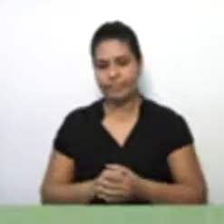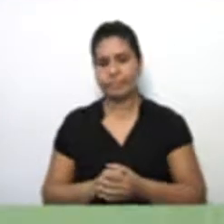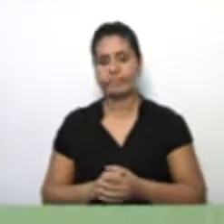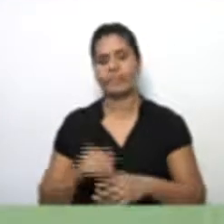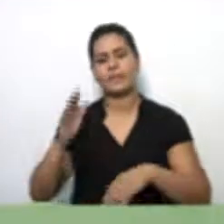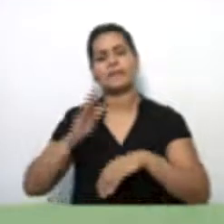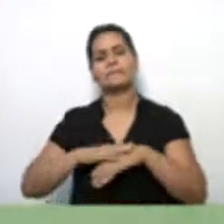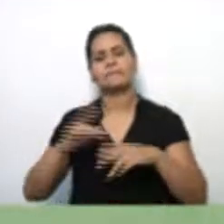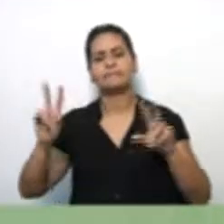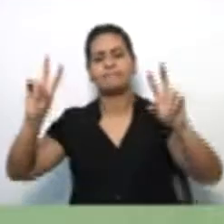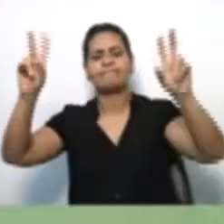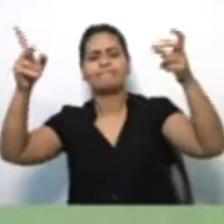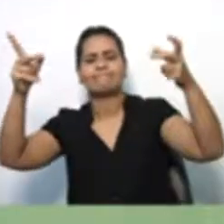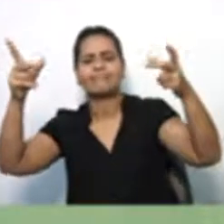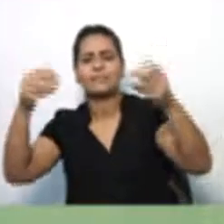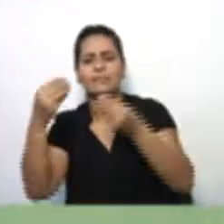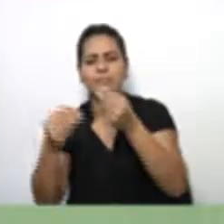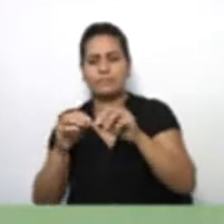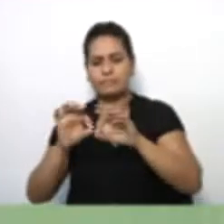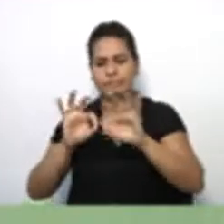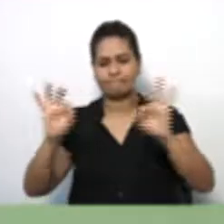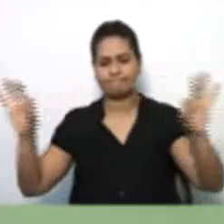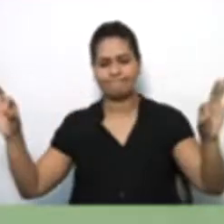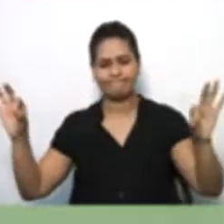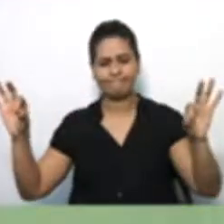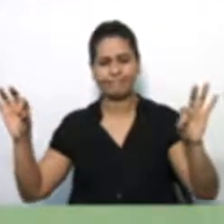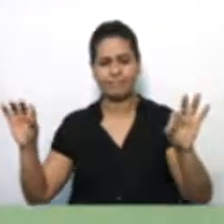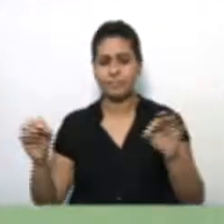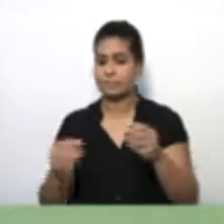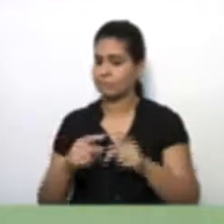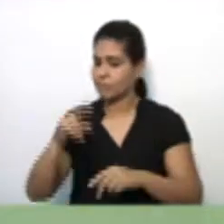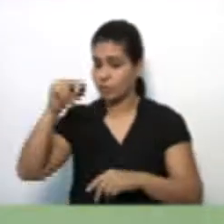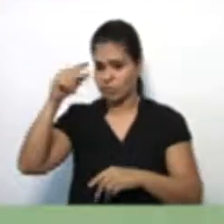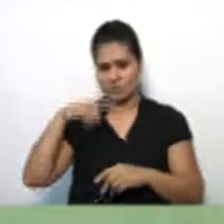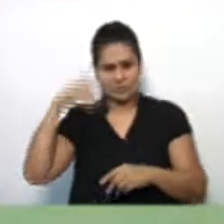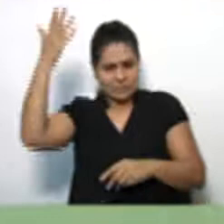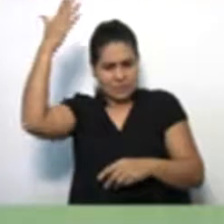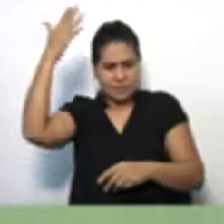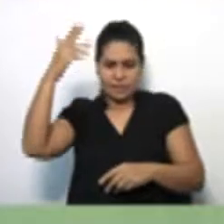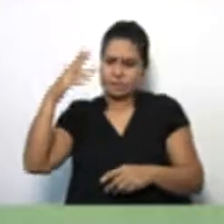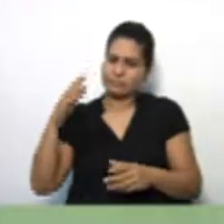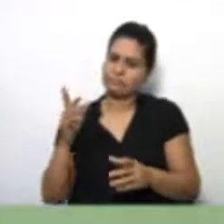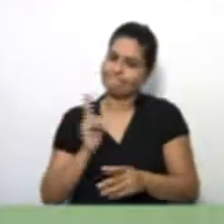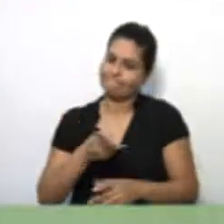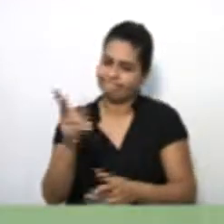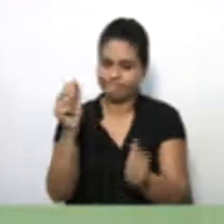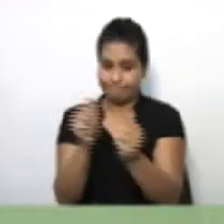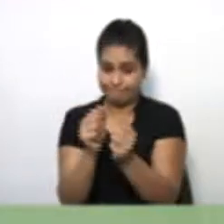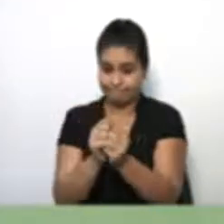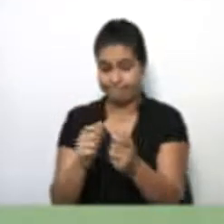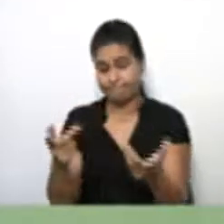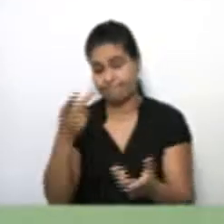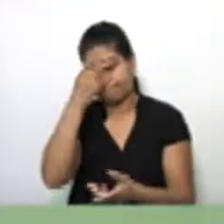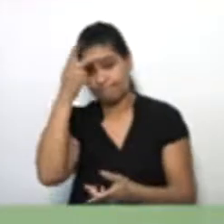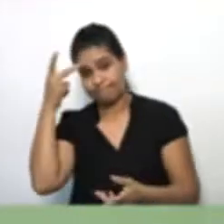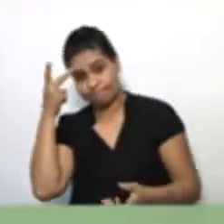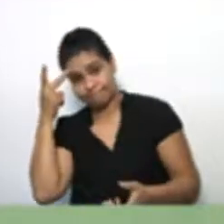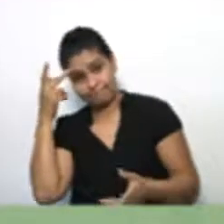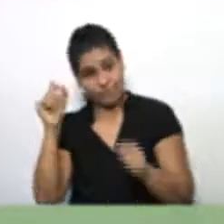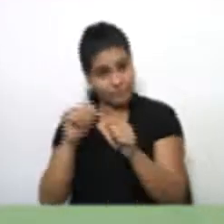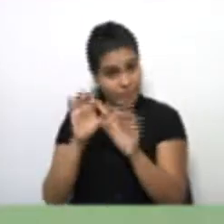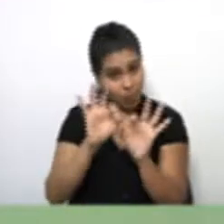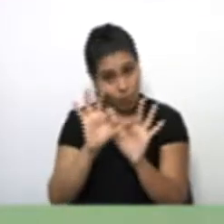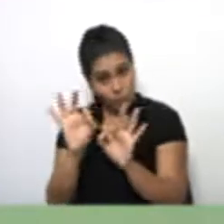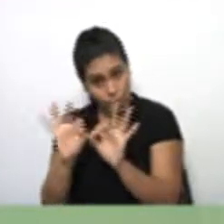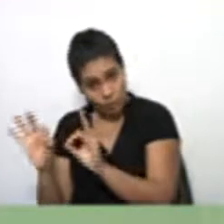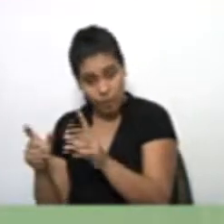origem das organizações, nem sempre, né, houve necessidade, é claro, de juntar pessoas e recursos a fim de produzir bens,